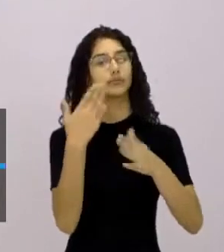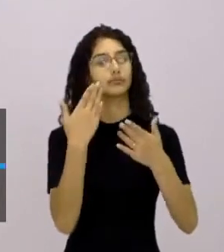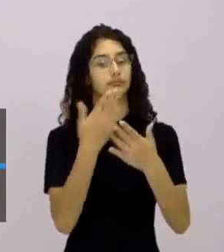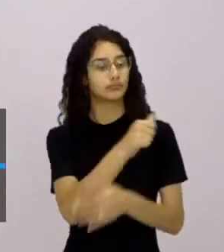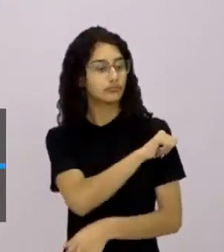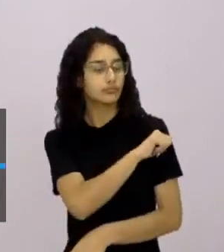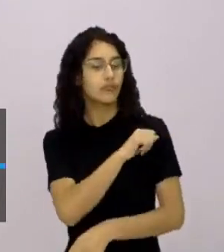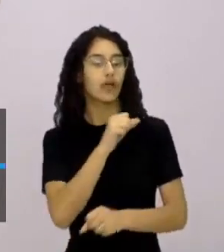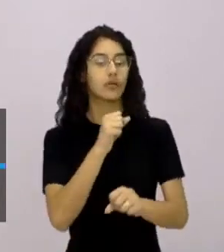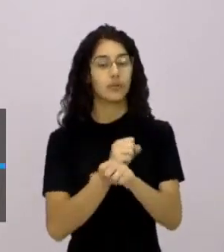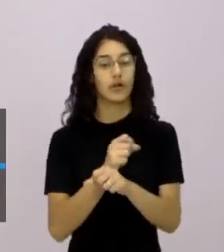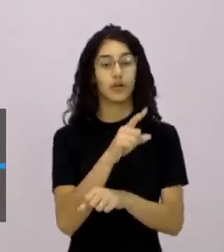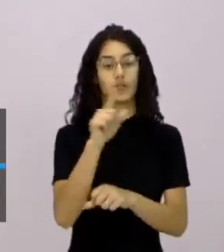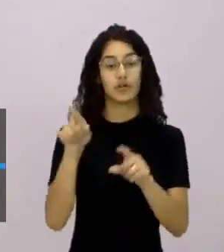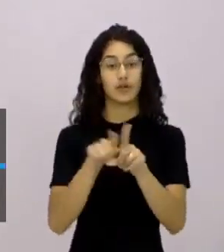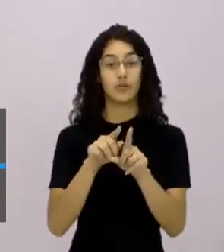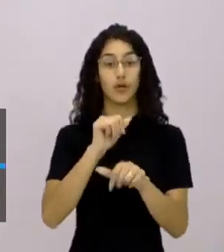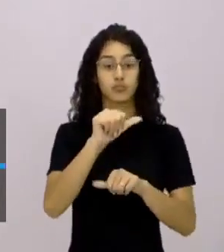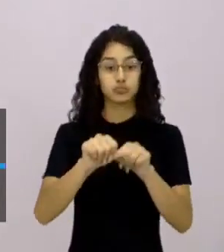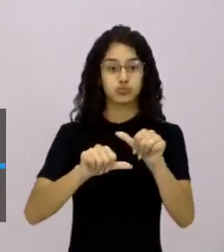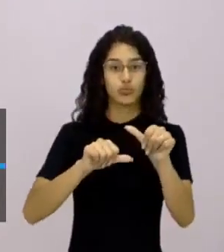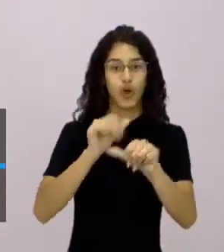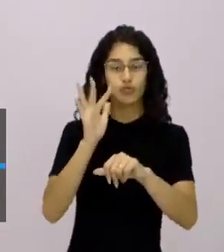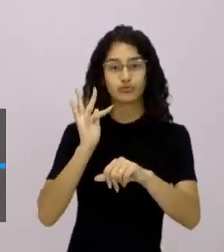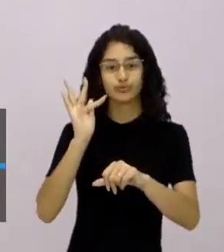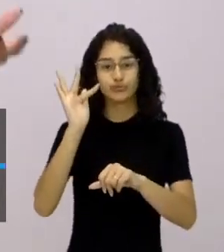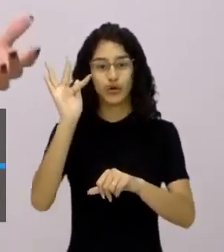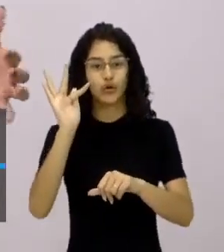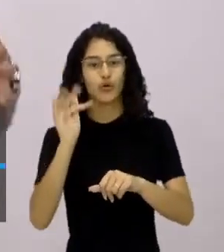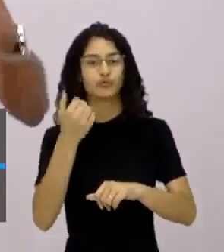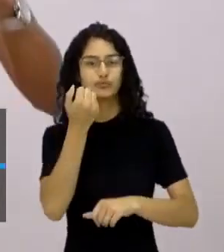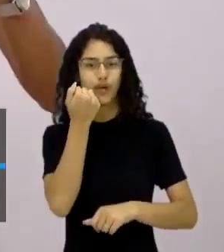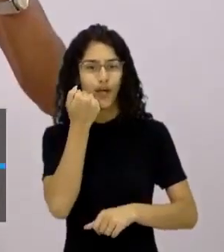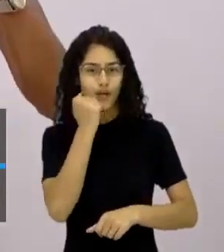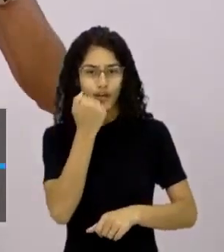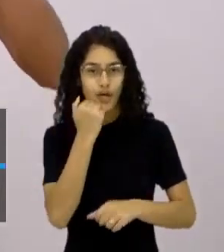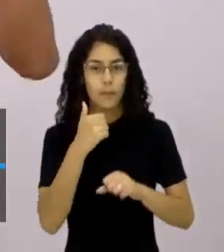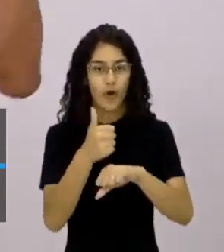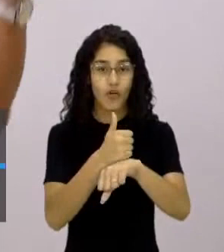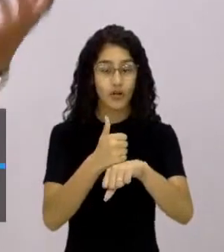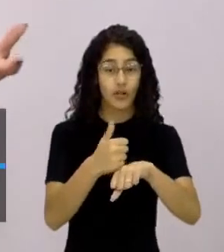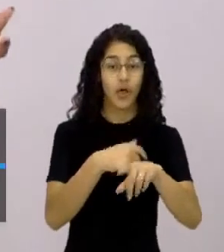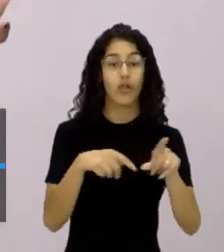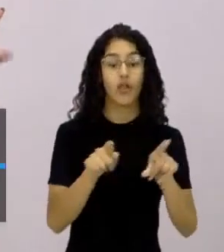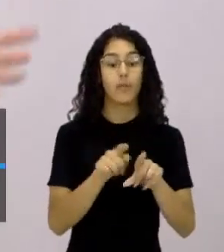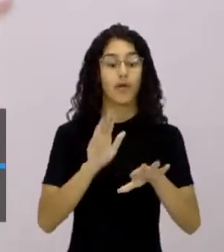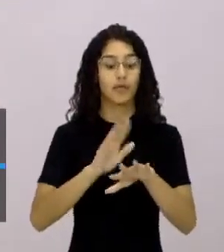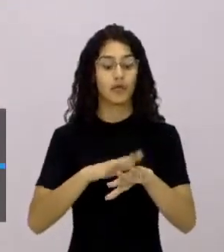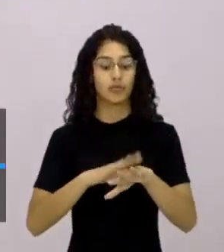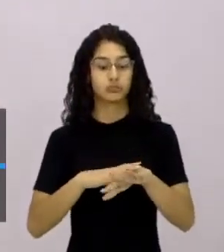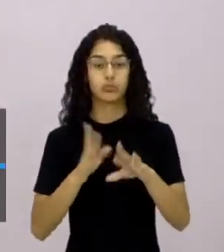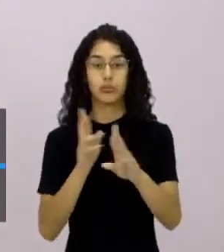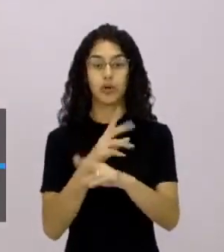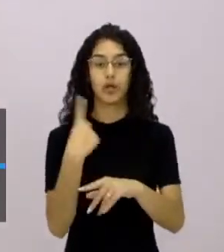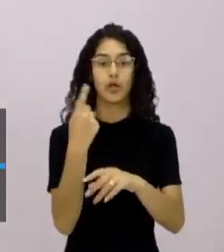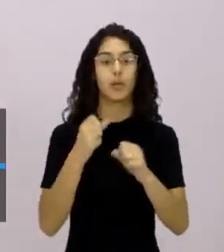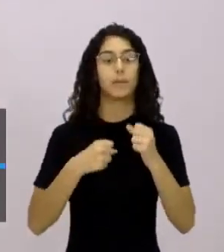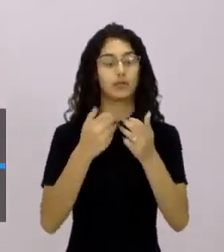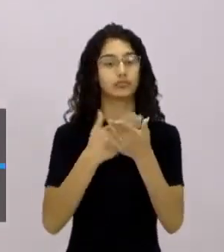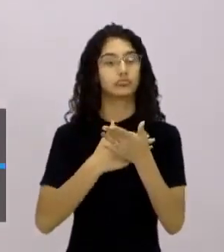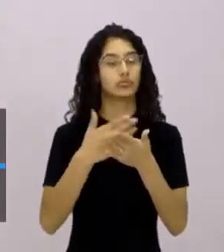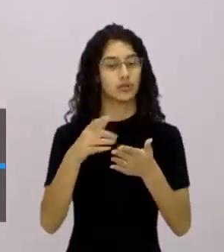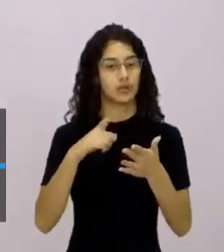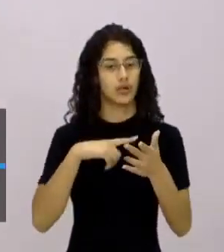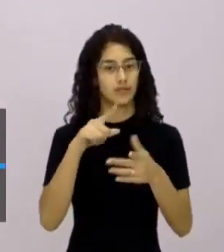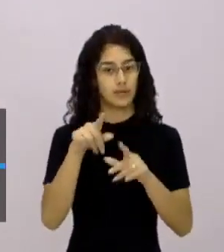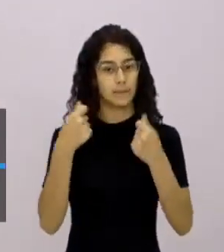estou esperando aqui que vocês se transformem aí futuramente num cientista, que vocês façam algum bem social aí. Então a gente parte desse princípio que